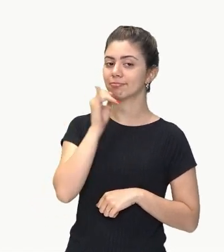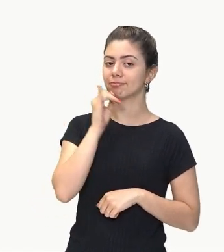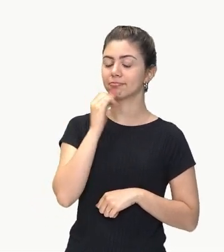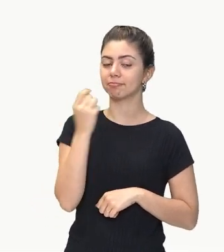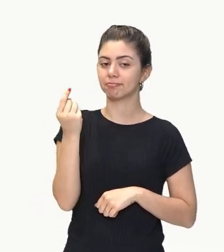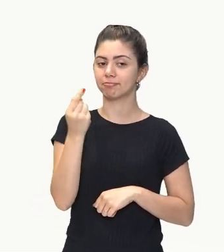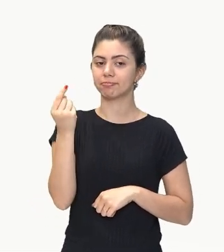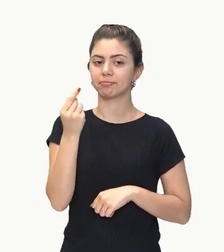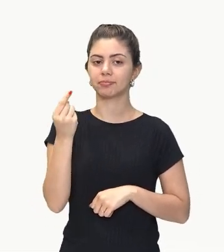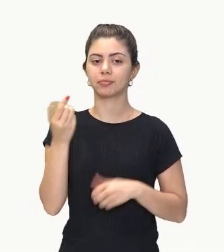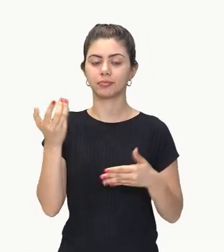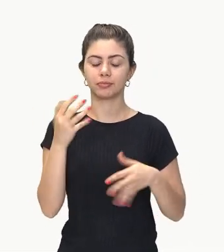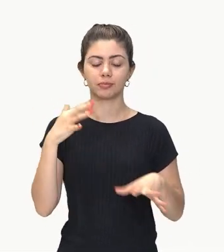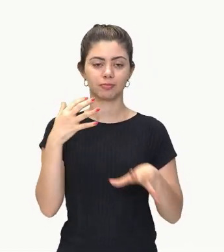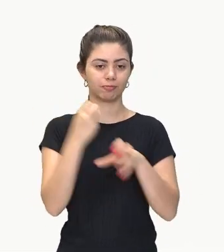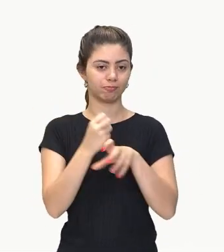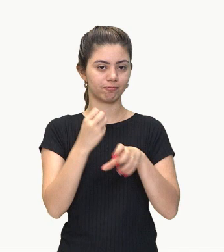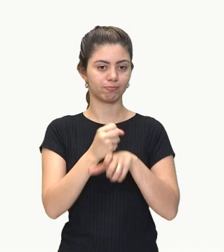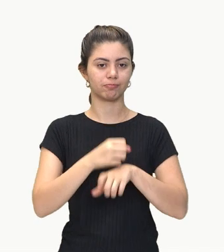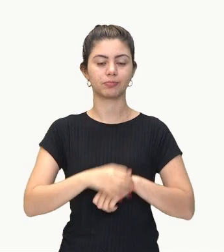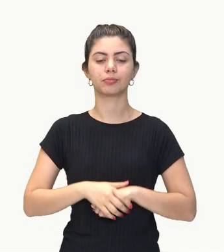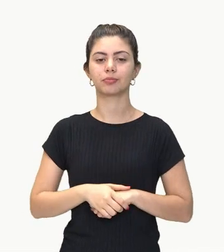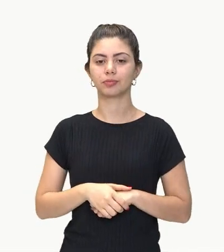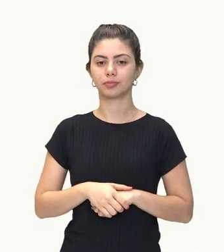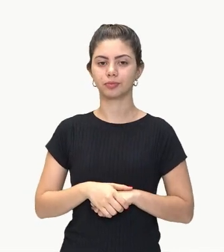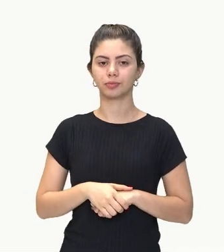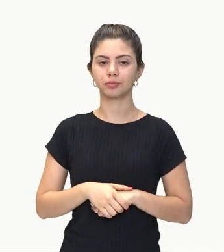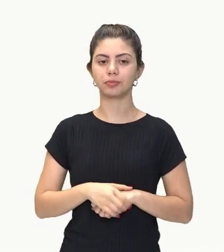1. Vamos resolver aqui o nosso primeiro exemplo.